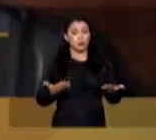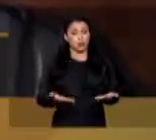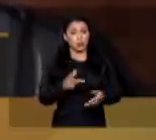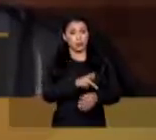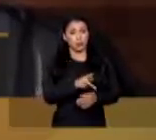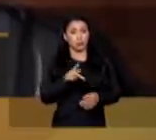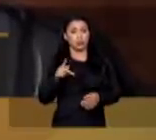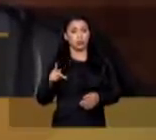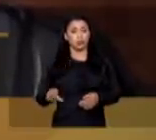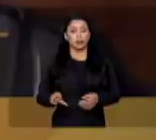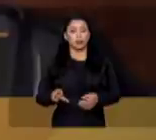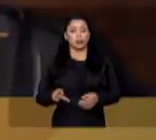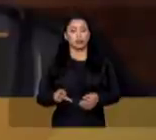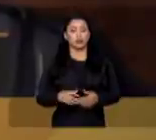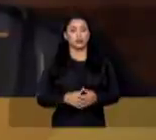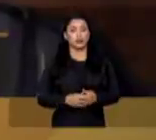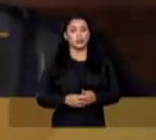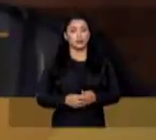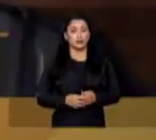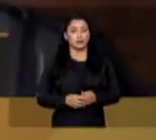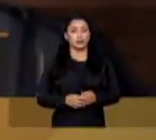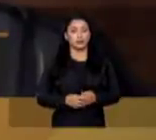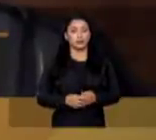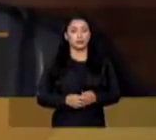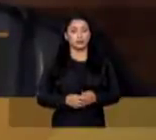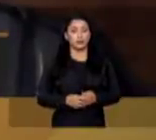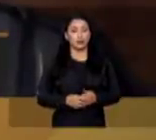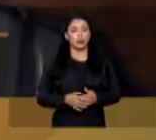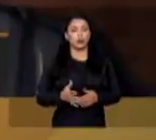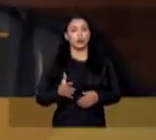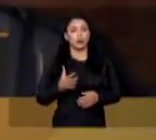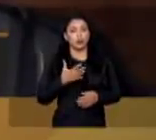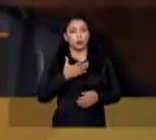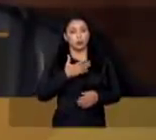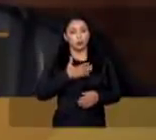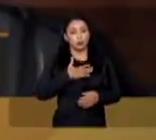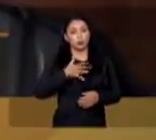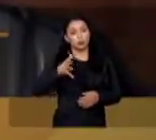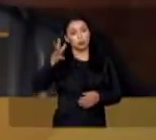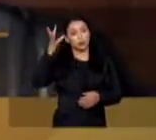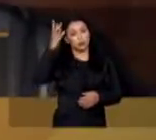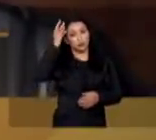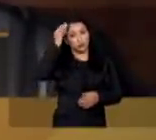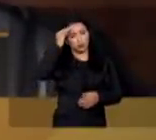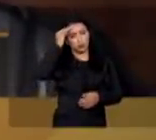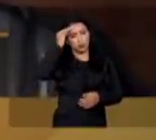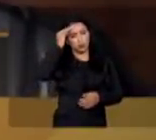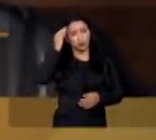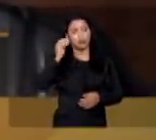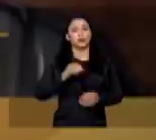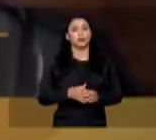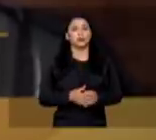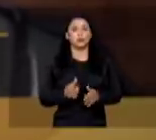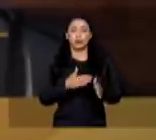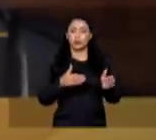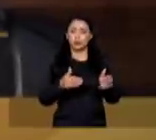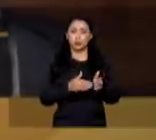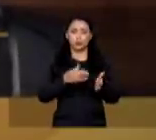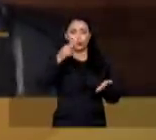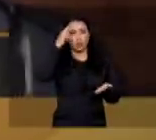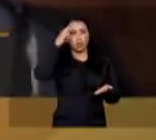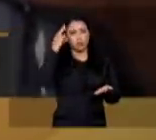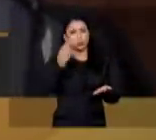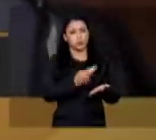senhor presidente, antecipando o meu reconhecimento que há, e todo o respeito